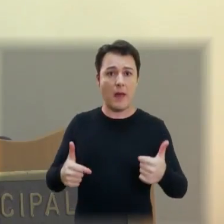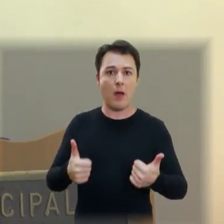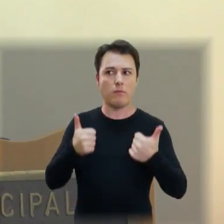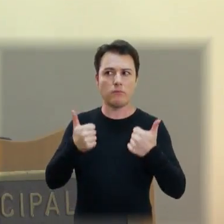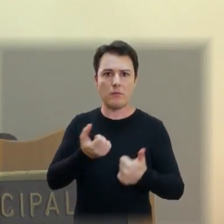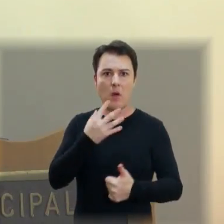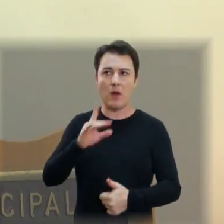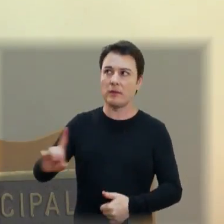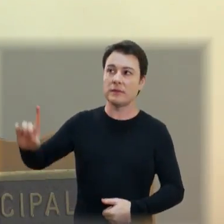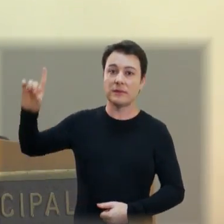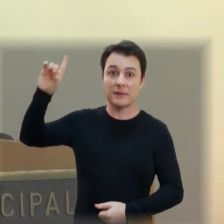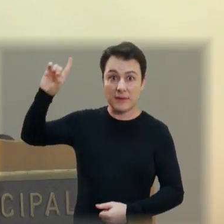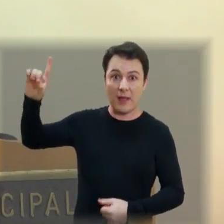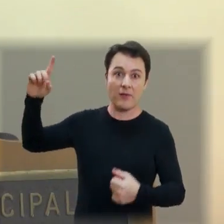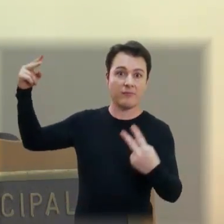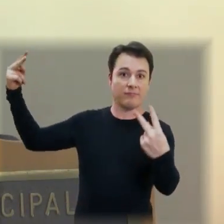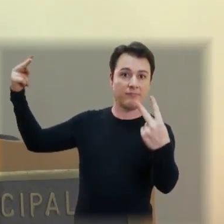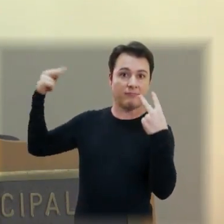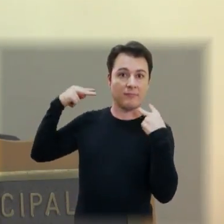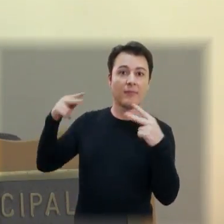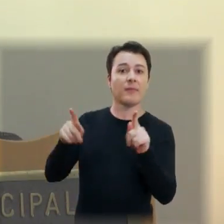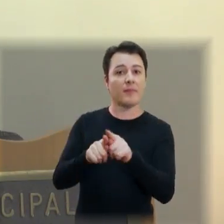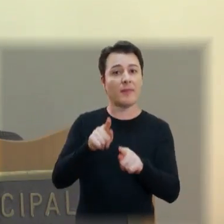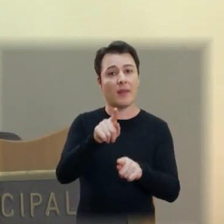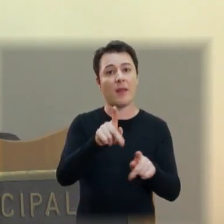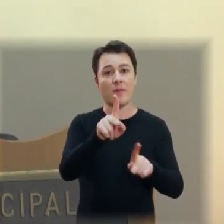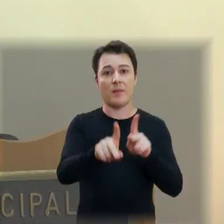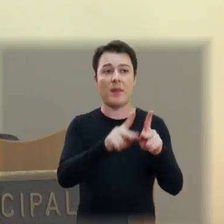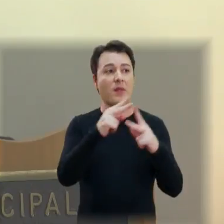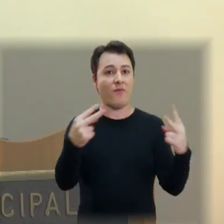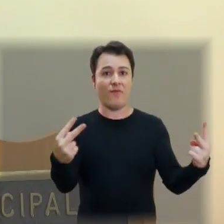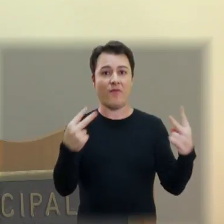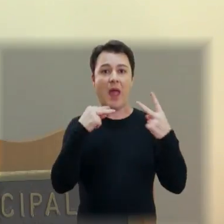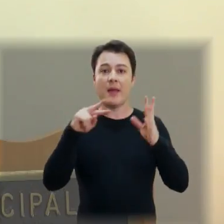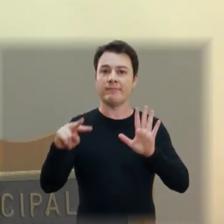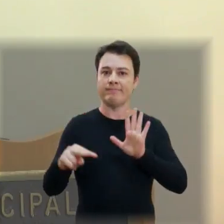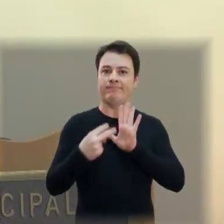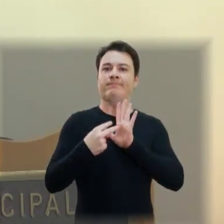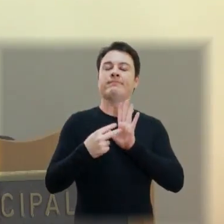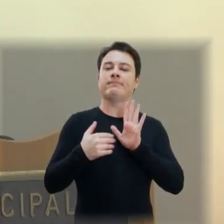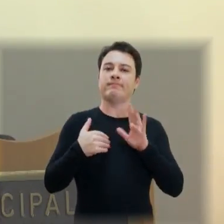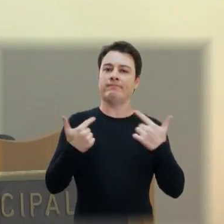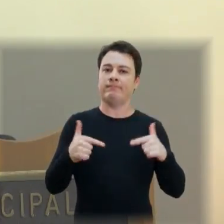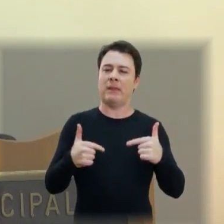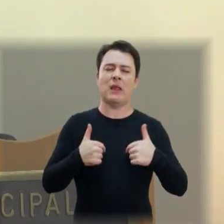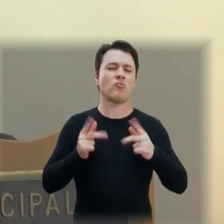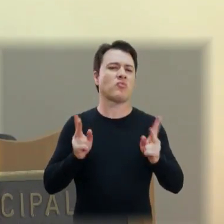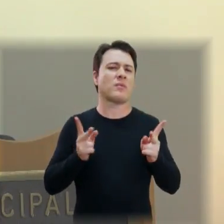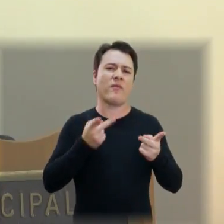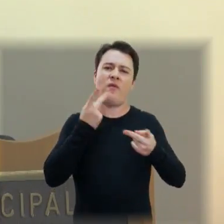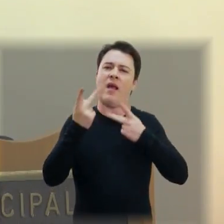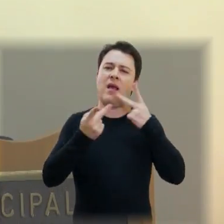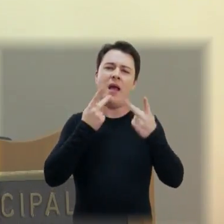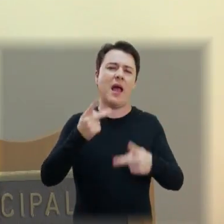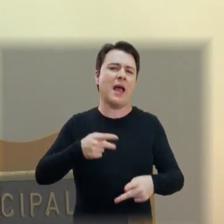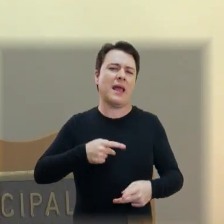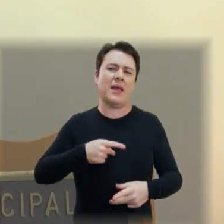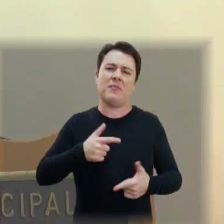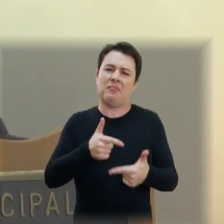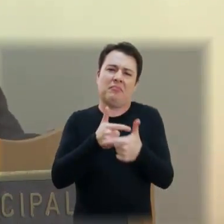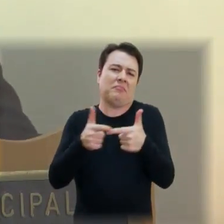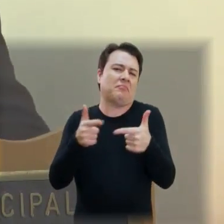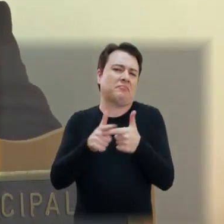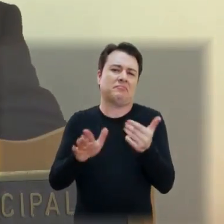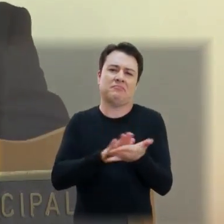em cima Deus está vendo, e a população reconhece quem fez um bom trabalho aqui dentro. Eu falei, eu não esquento a cabeça com